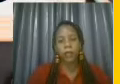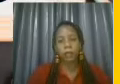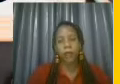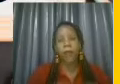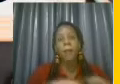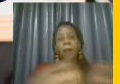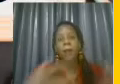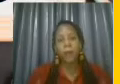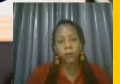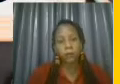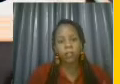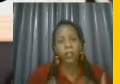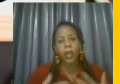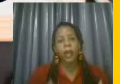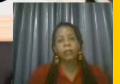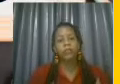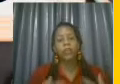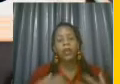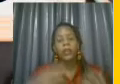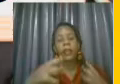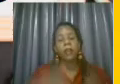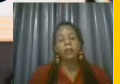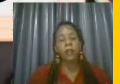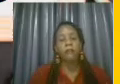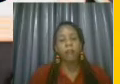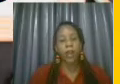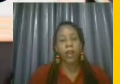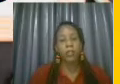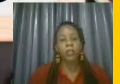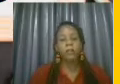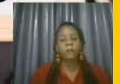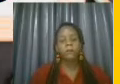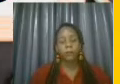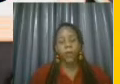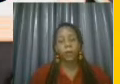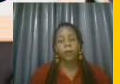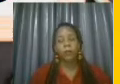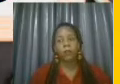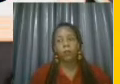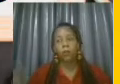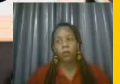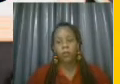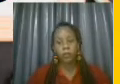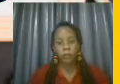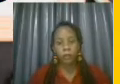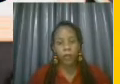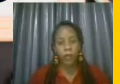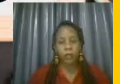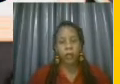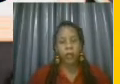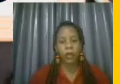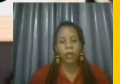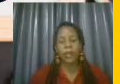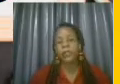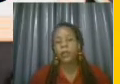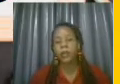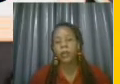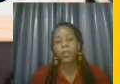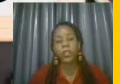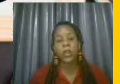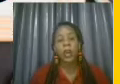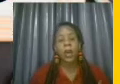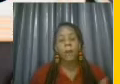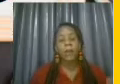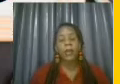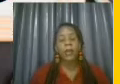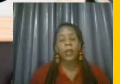lugares, né, acampamentos criados dentro da floresta, né, longe da Casa